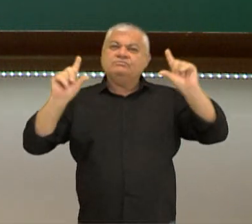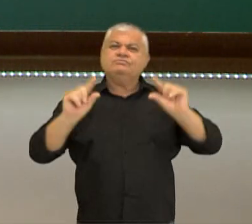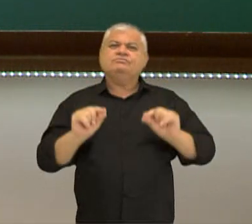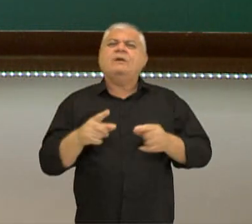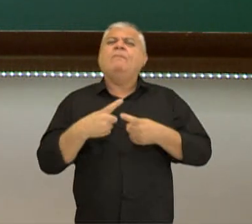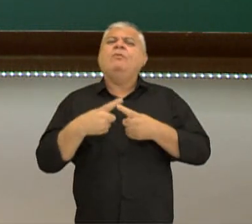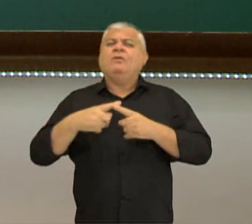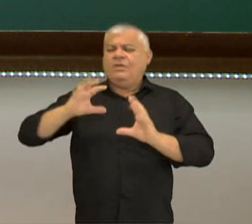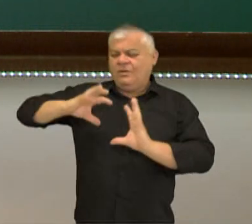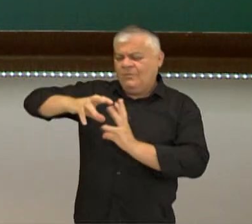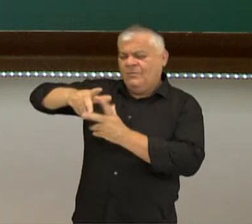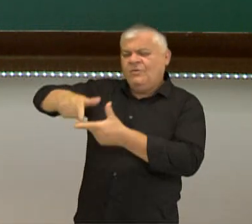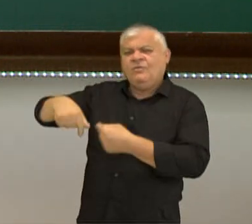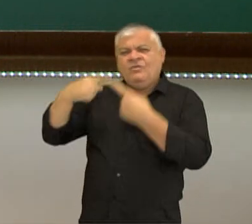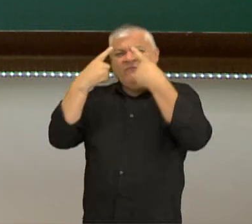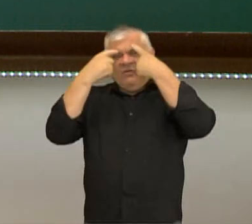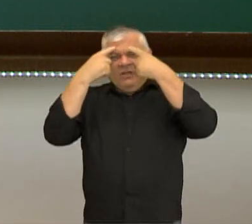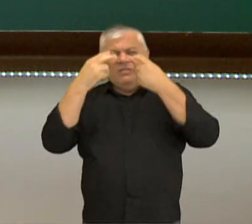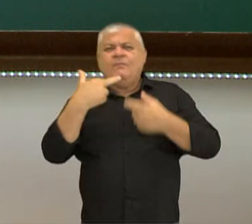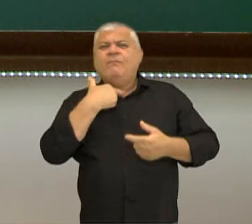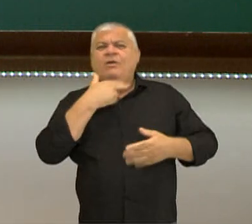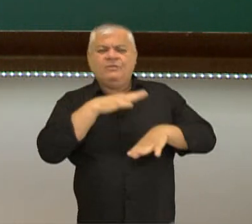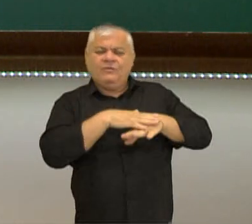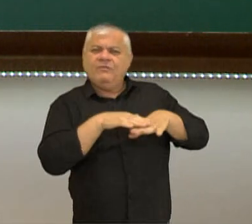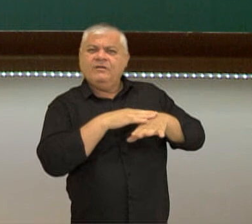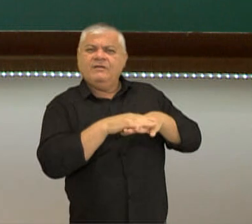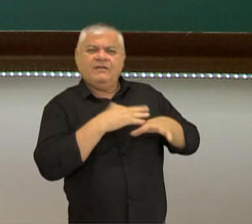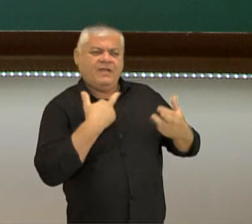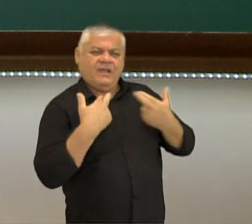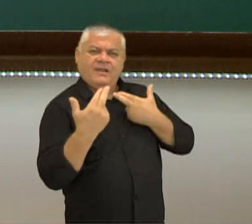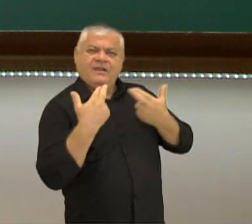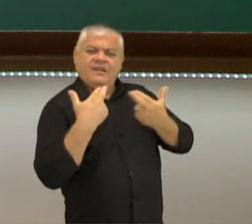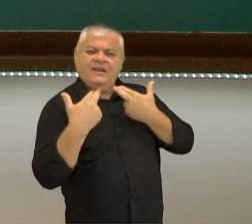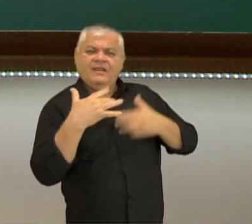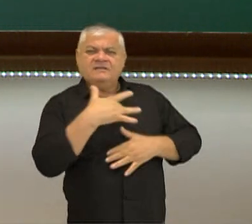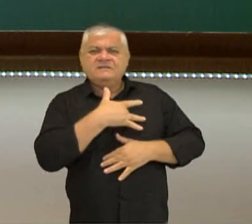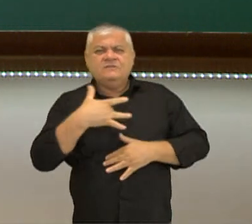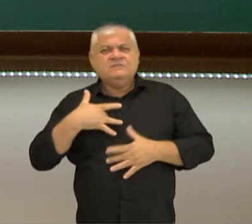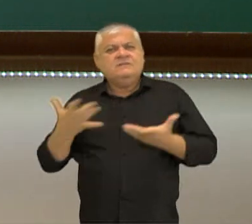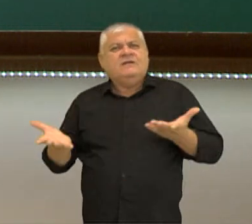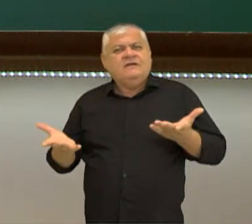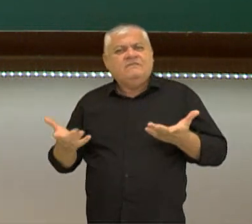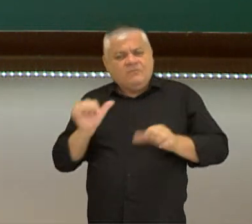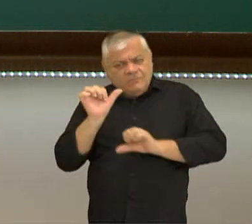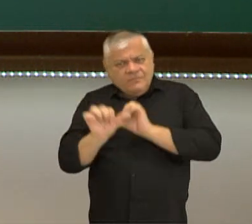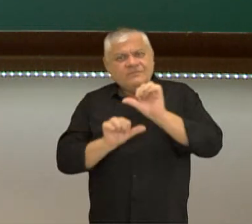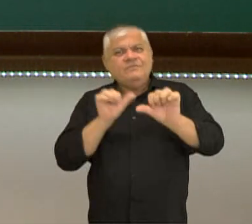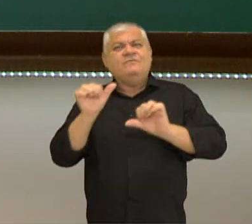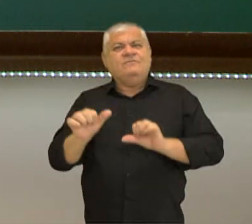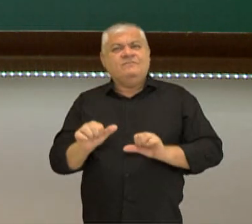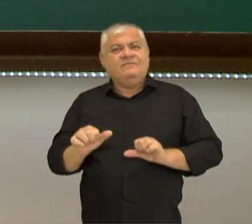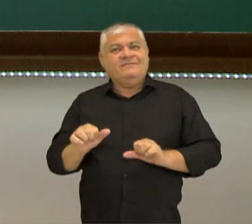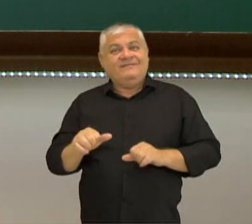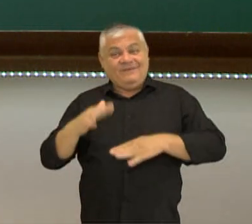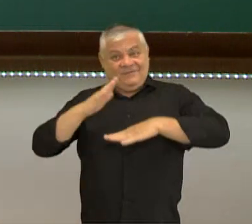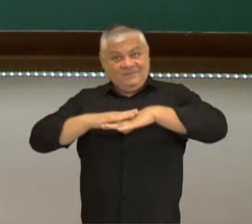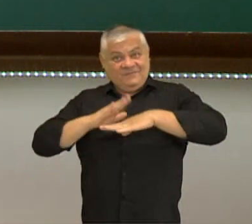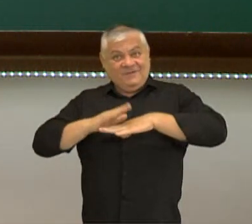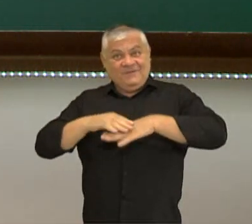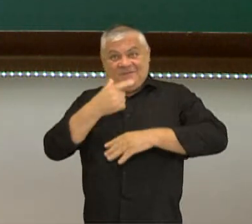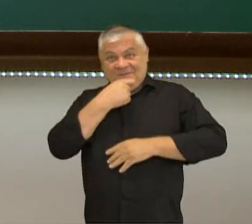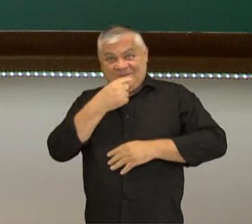não pode conversar, né? Ter uma relação mais saudável? Então ele atira para o mundo, para as